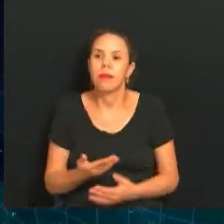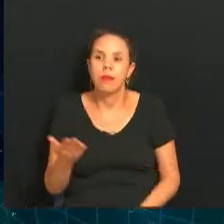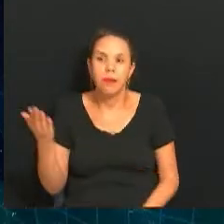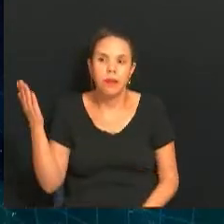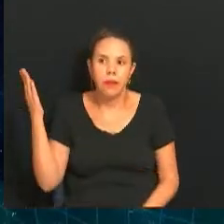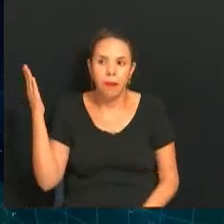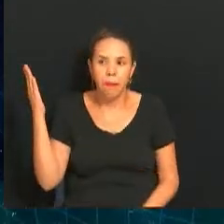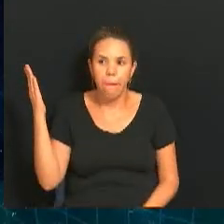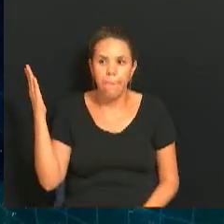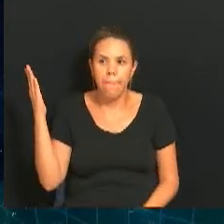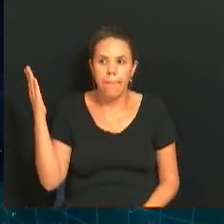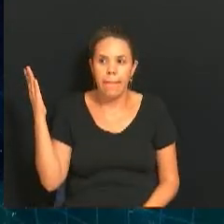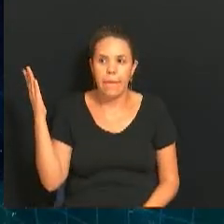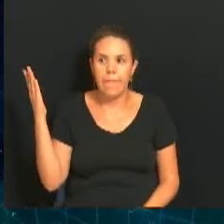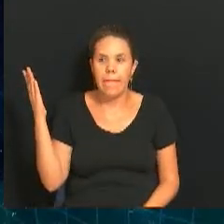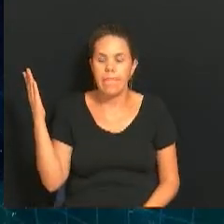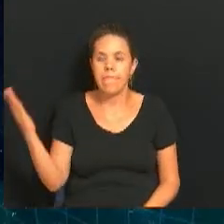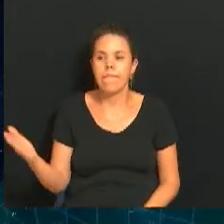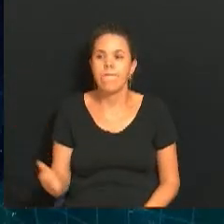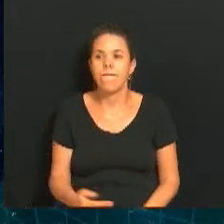somava